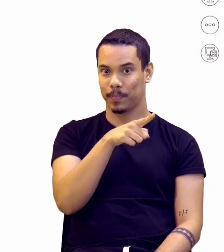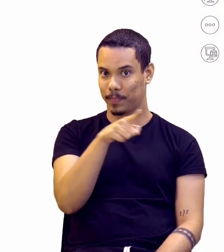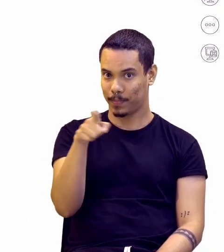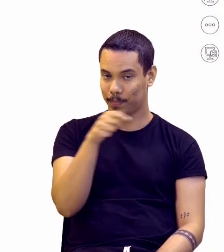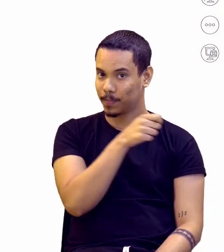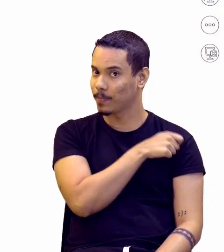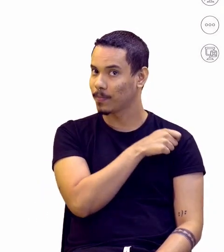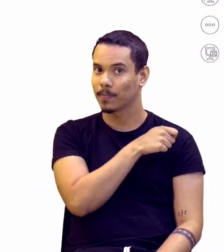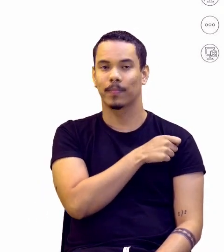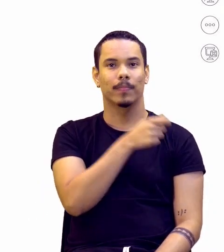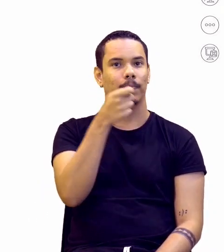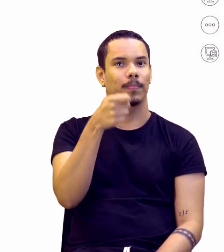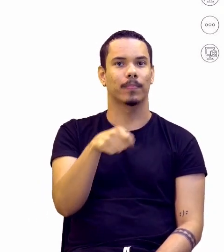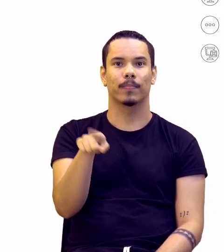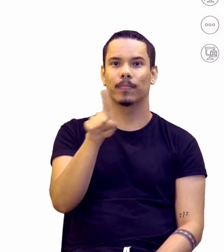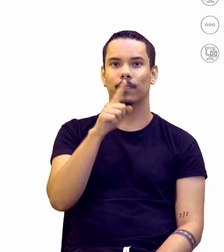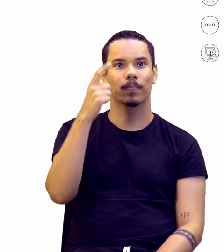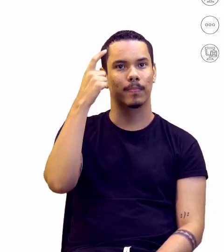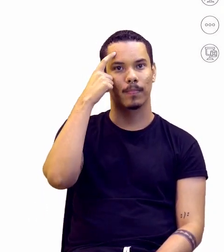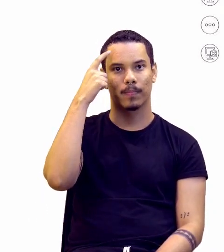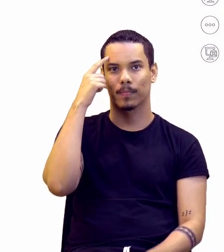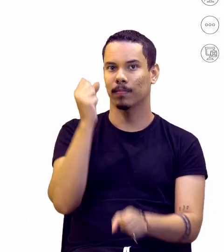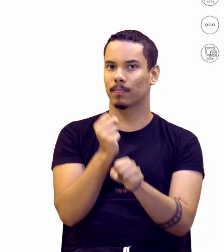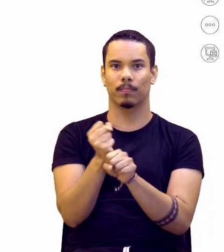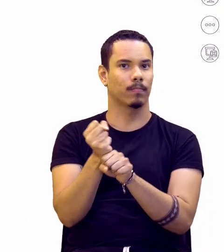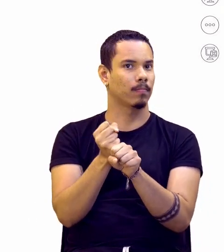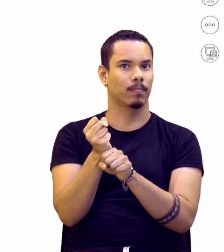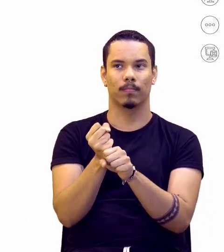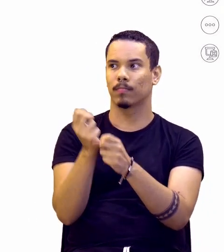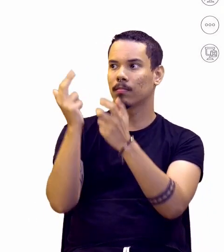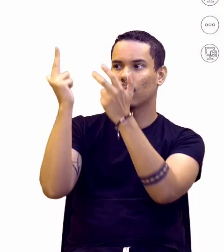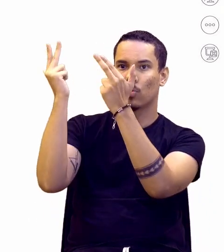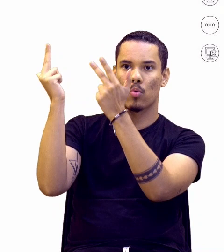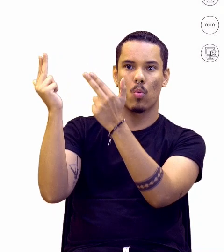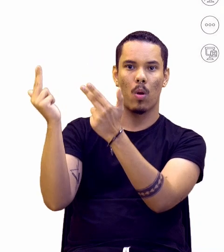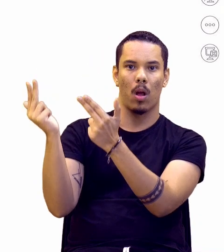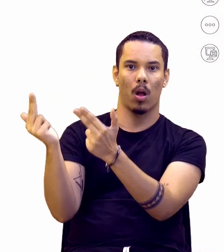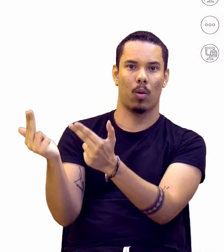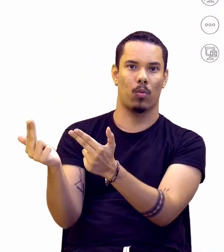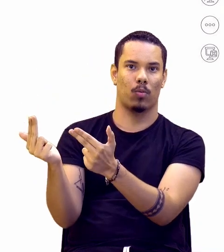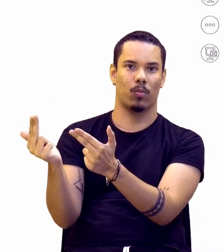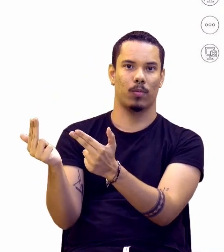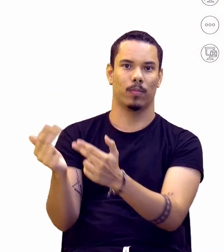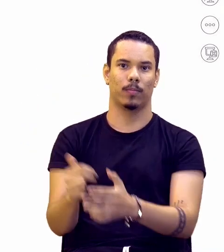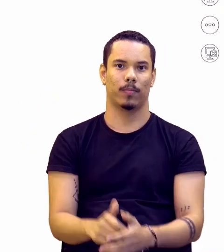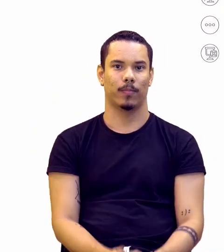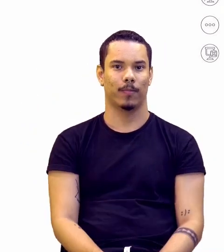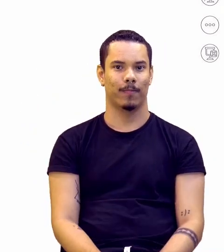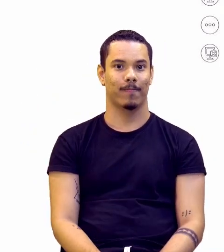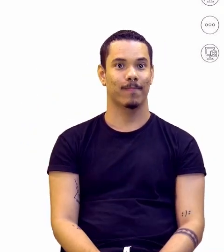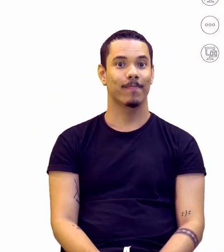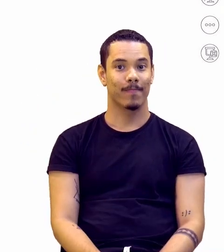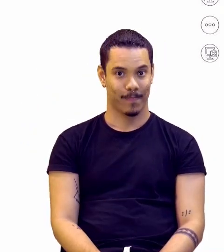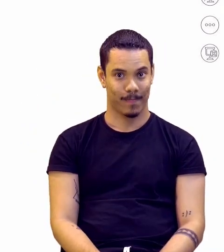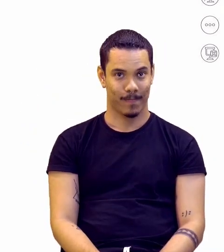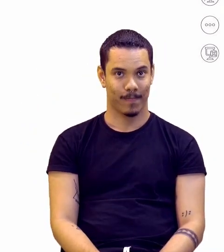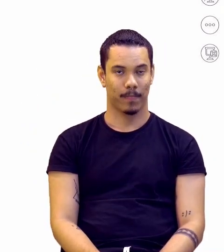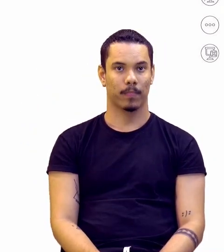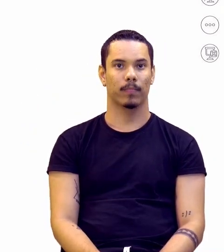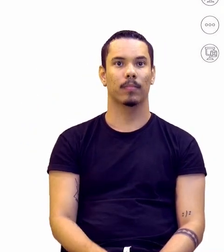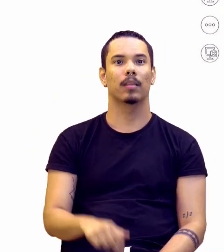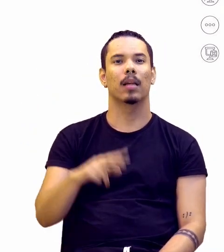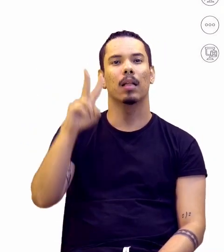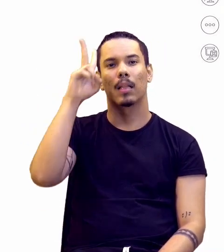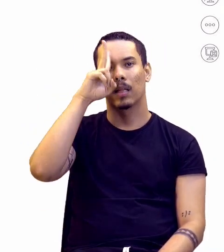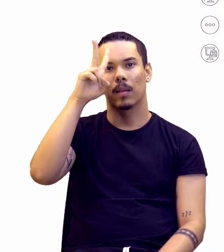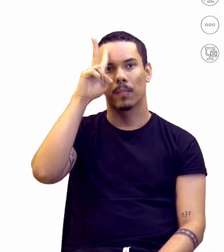não precisa pensar o ano, porque o ano está em todas as opções. Com certeza. Ele precisa